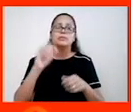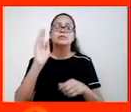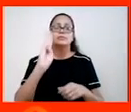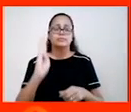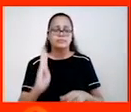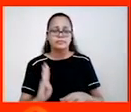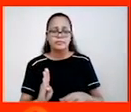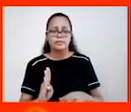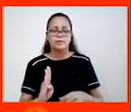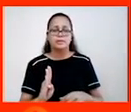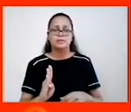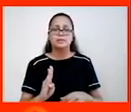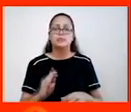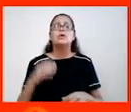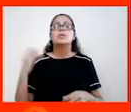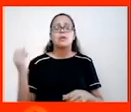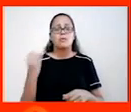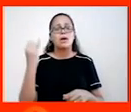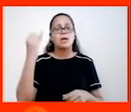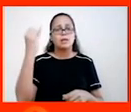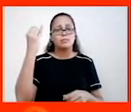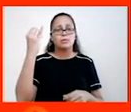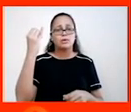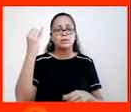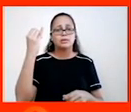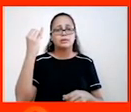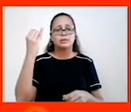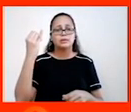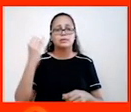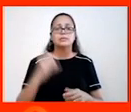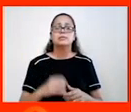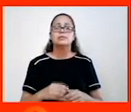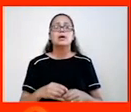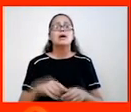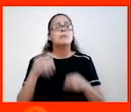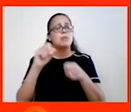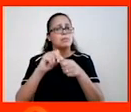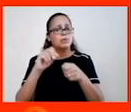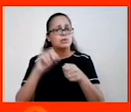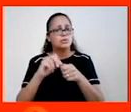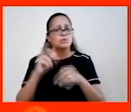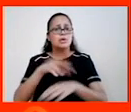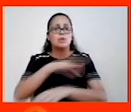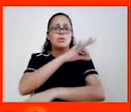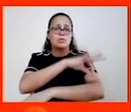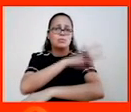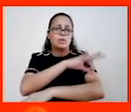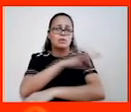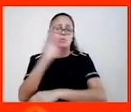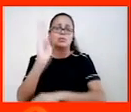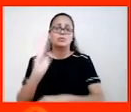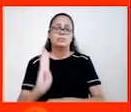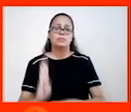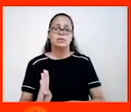vocês compreendam aí a importância, né, dessa bacia para a produção de petróleo no Brasil.